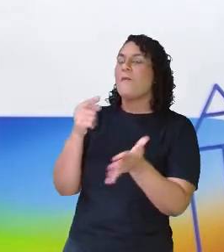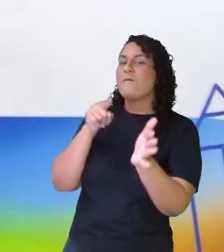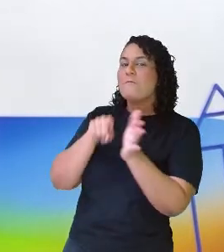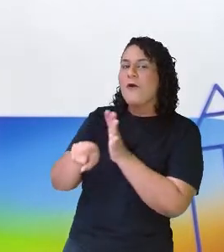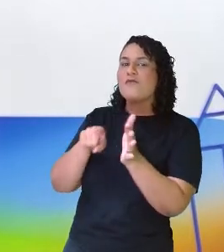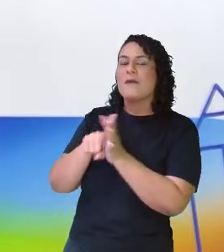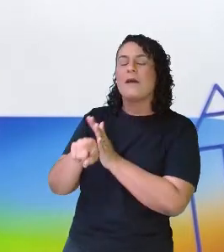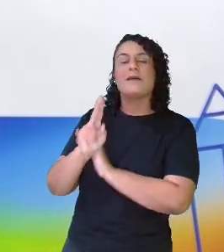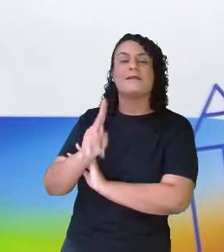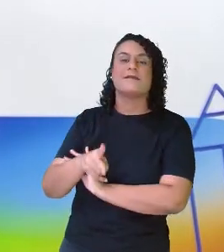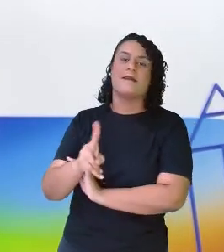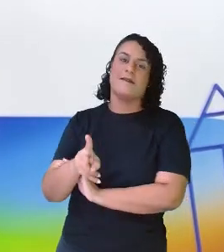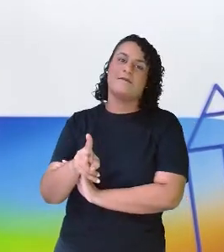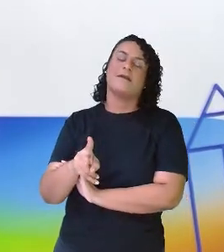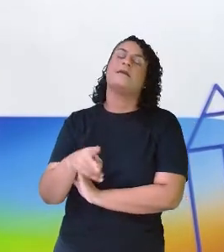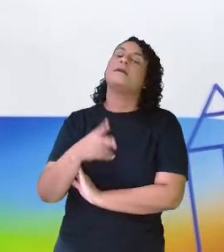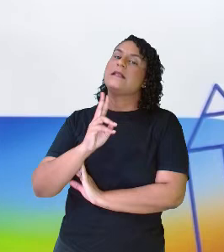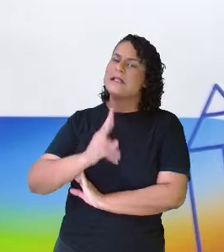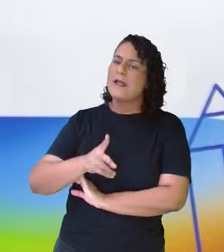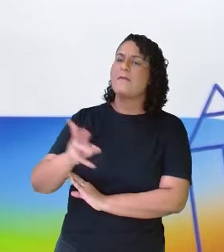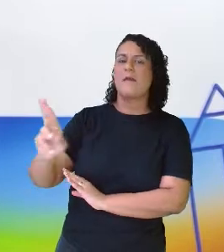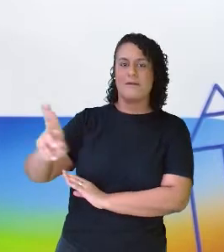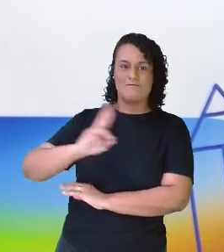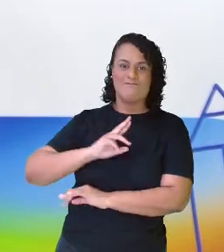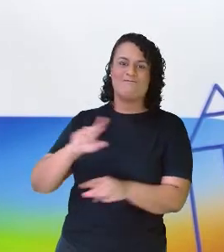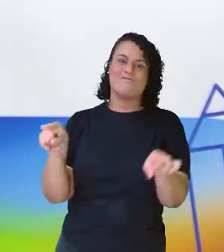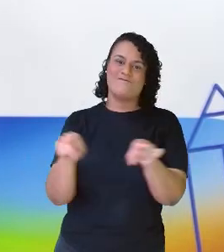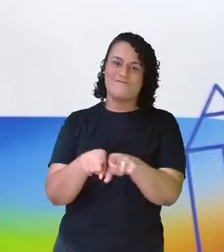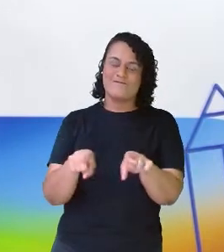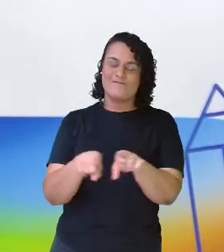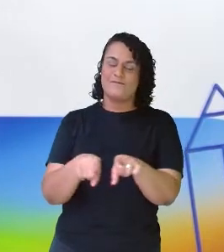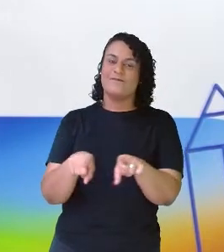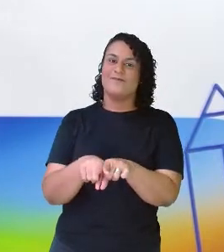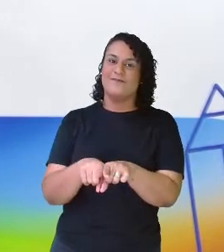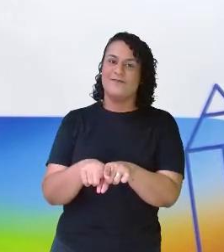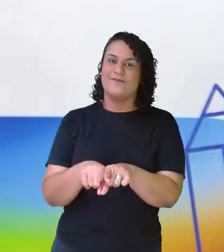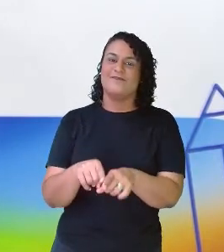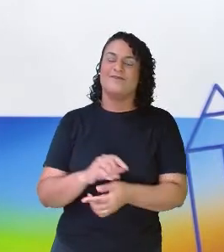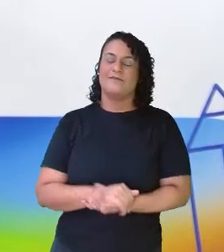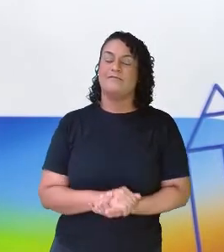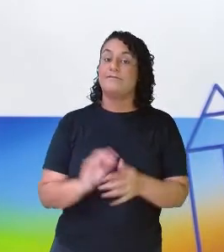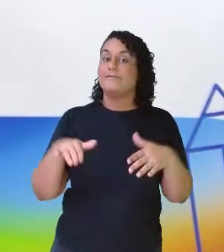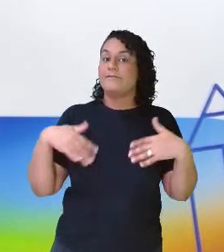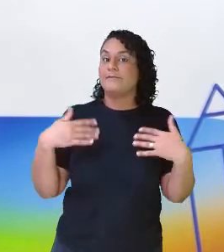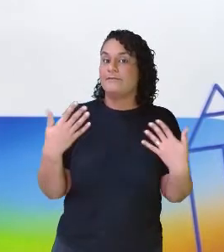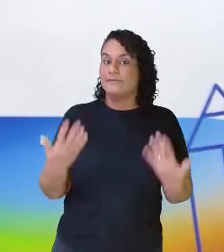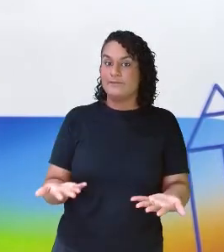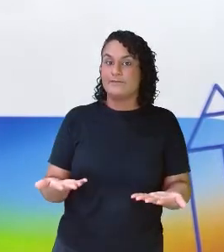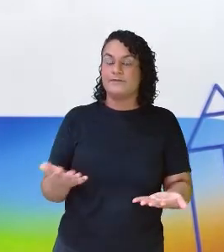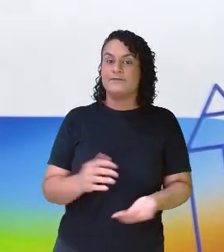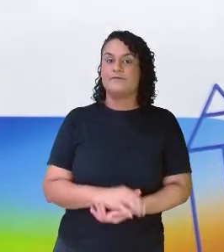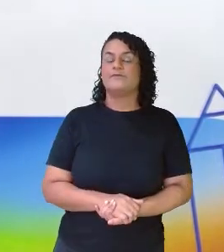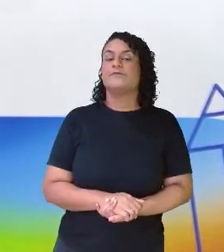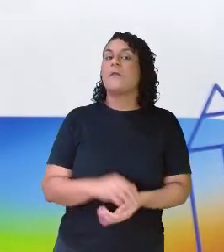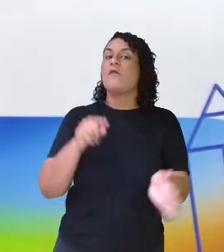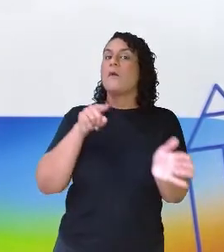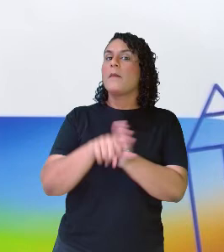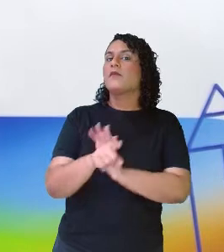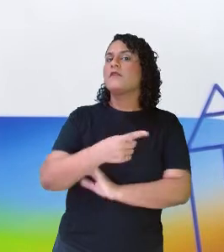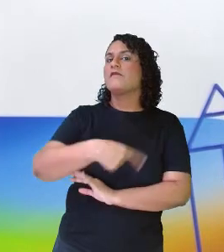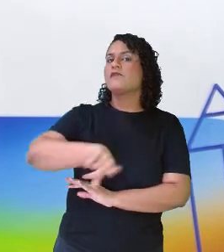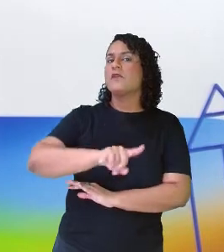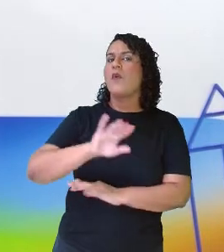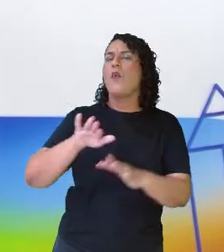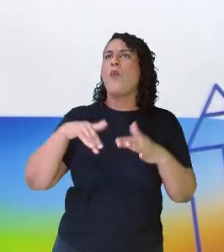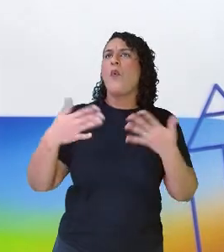sempre estavam por perto e sempre ajudavam. É verdade. A tirar essa dúvida. E aí? Então, deixa eu perguntar para vocês, quais seriam